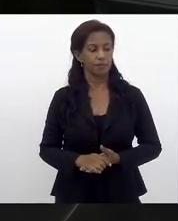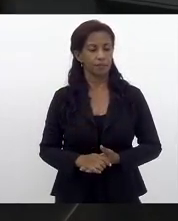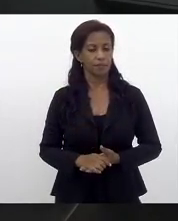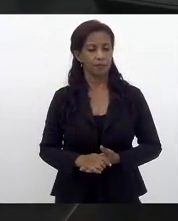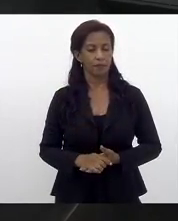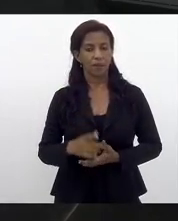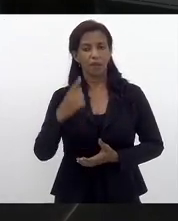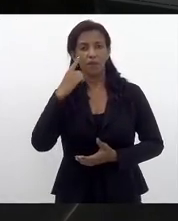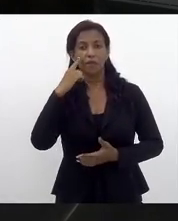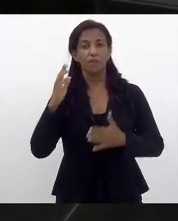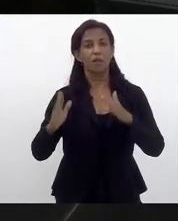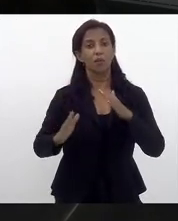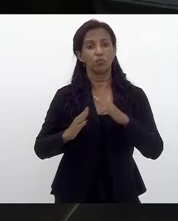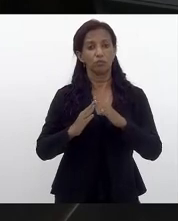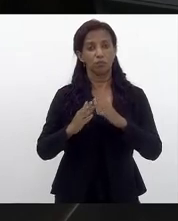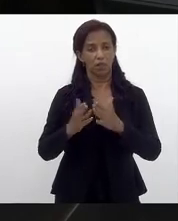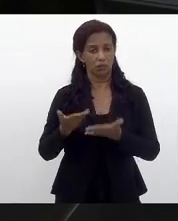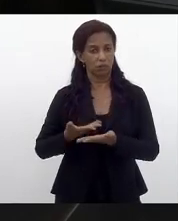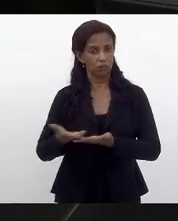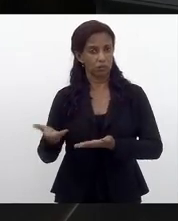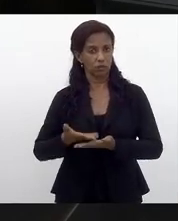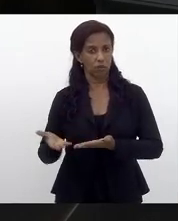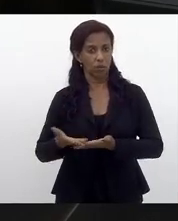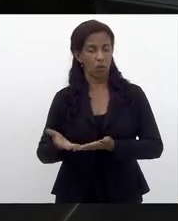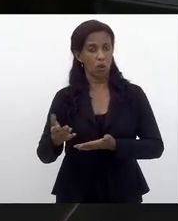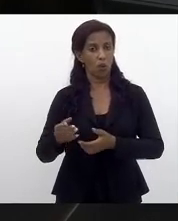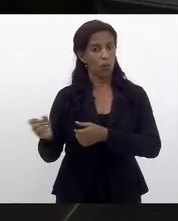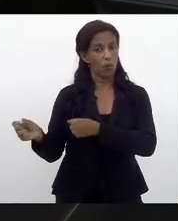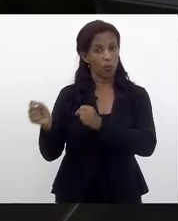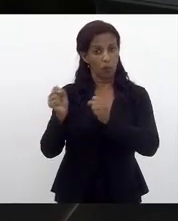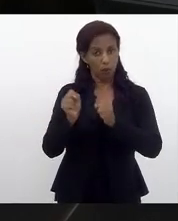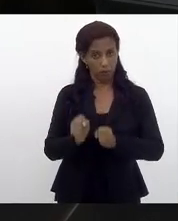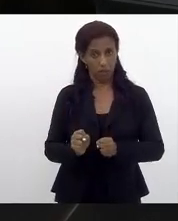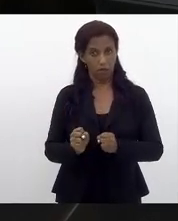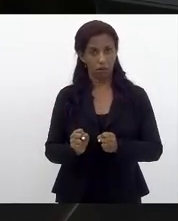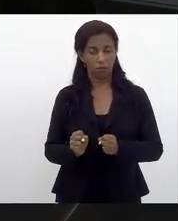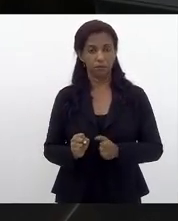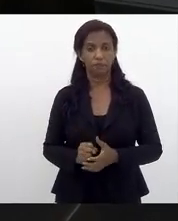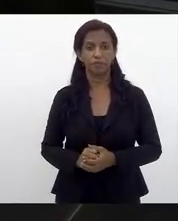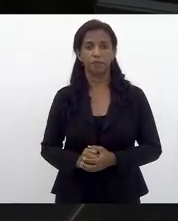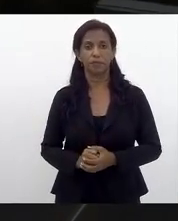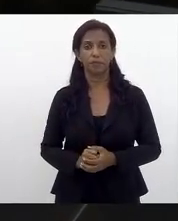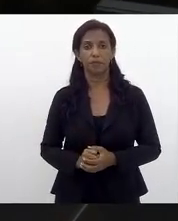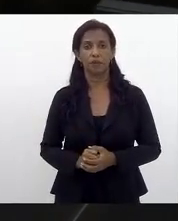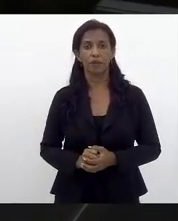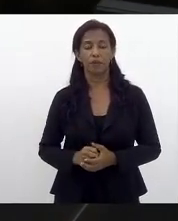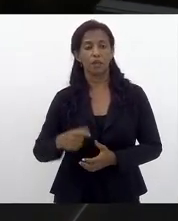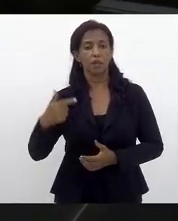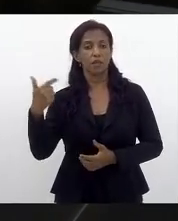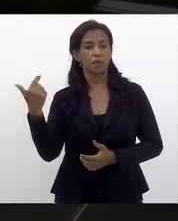Previ o teto de gastos por poder por poder segunda previsão de